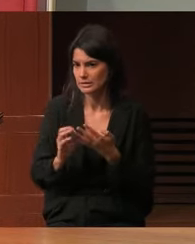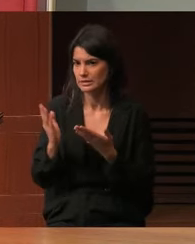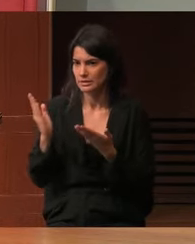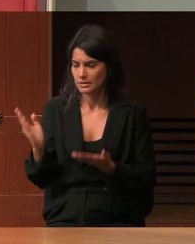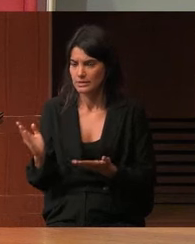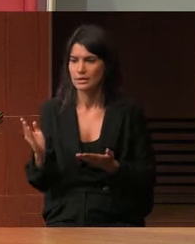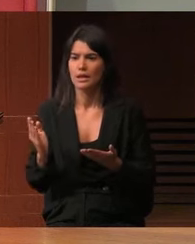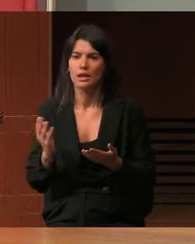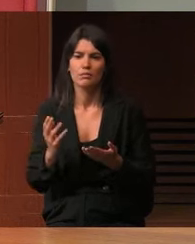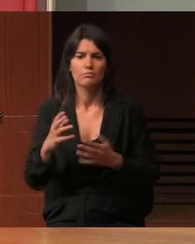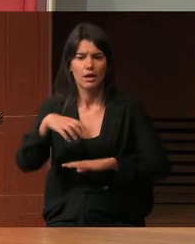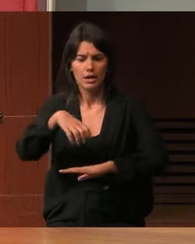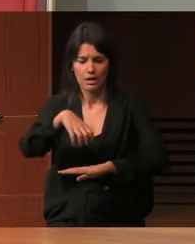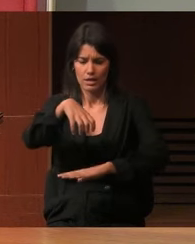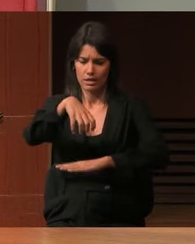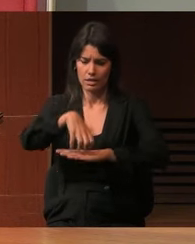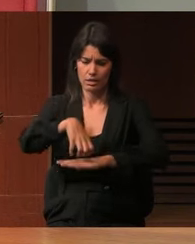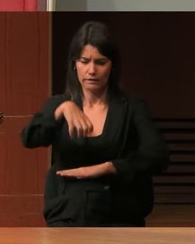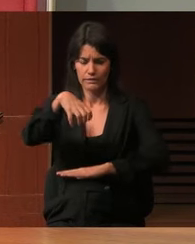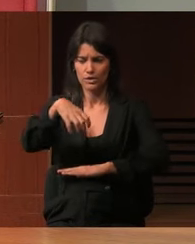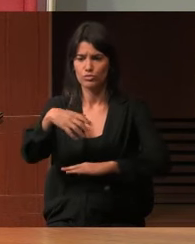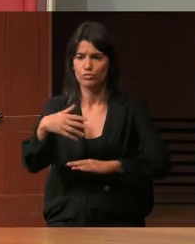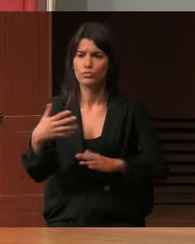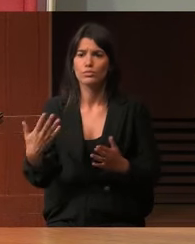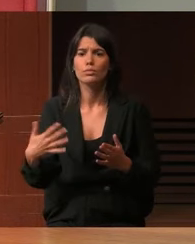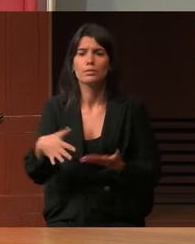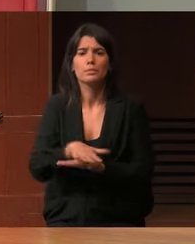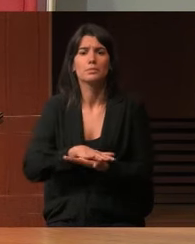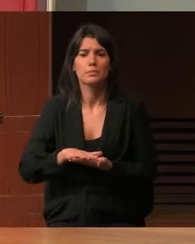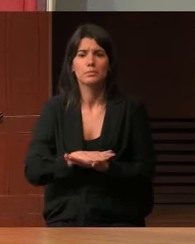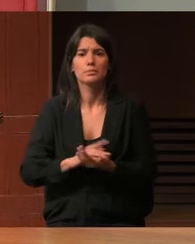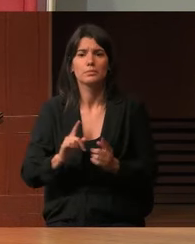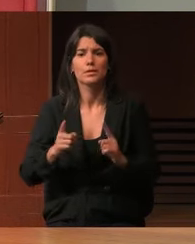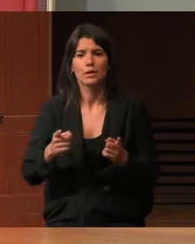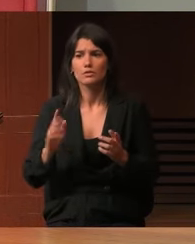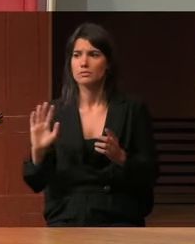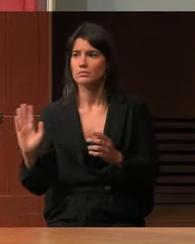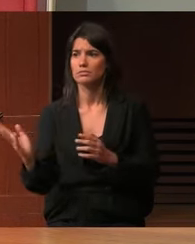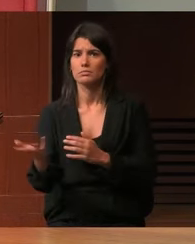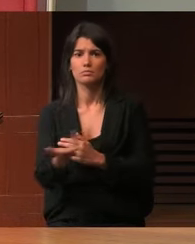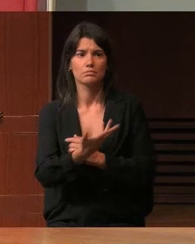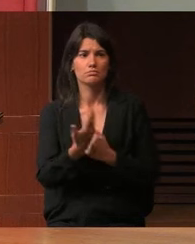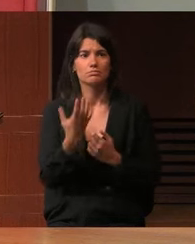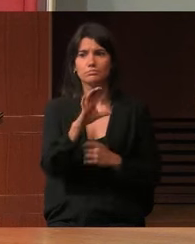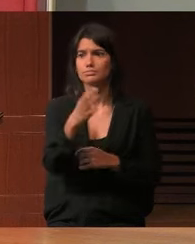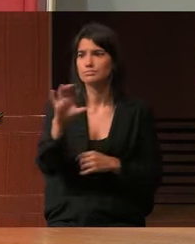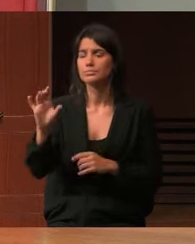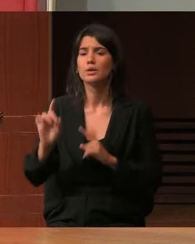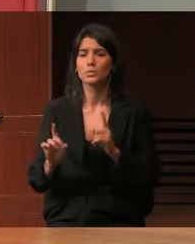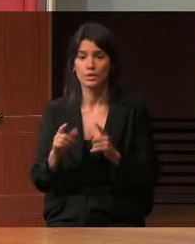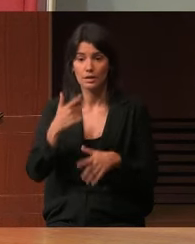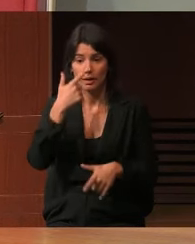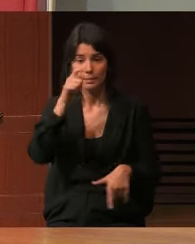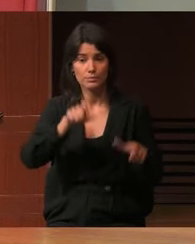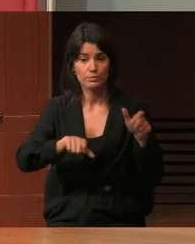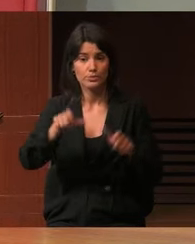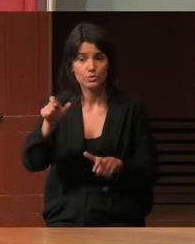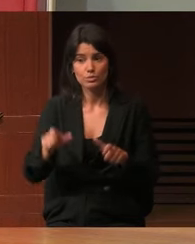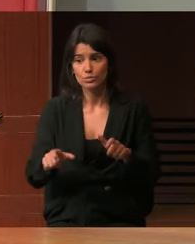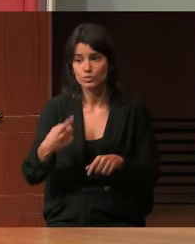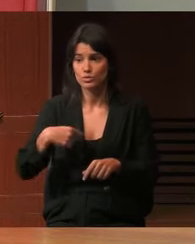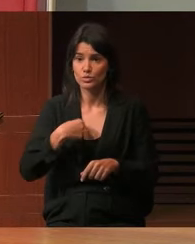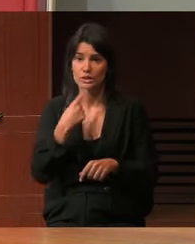erro. Um edifício cujo pano de fundo, em larga medida decorativo, são essas pessoas a que